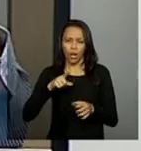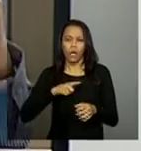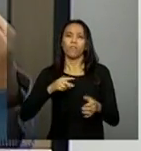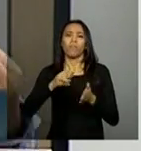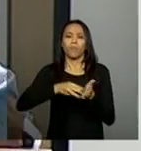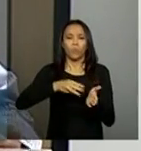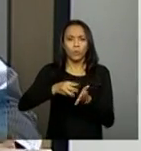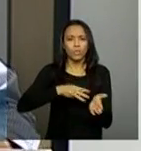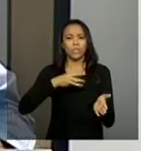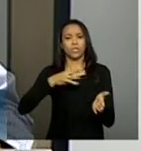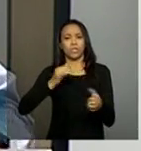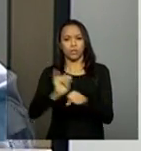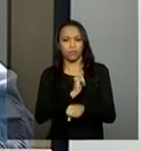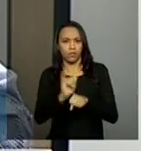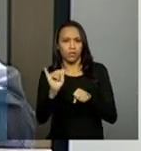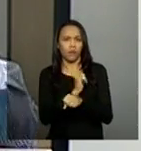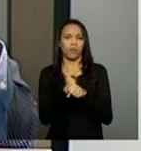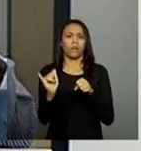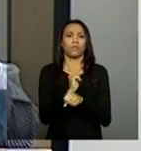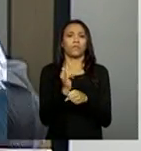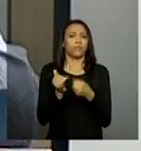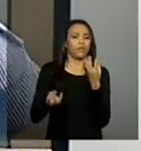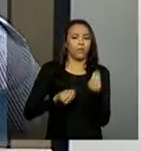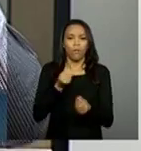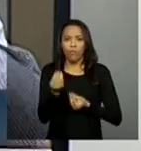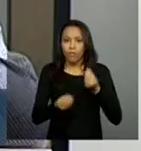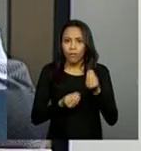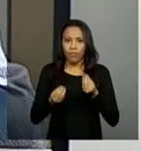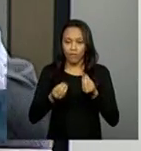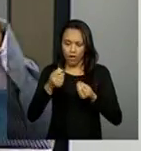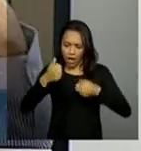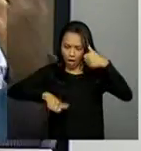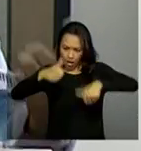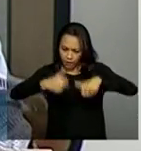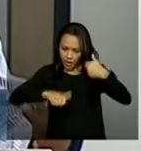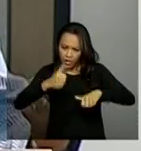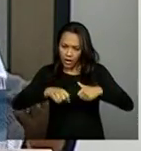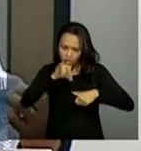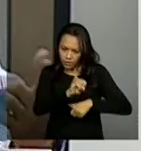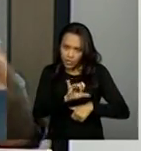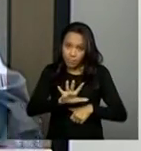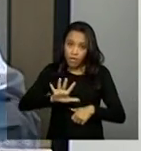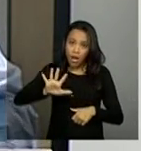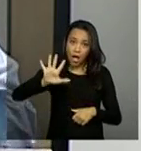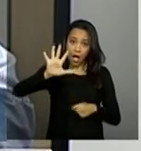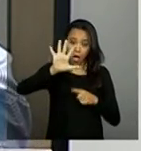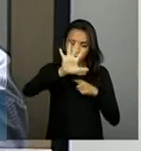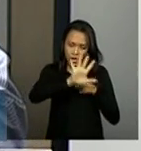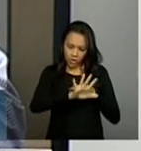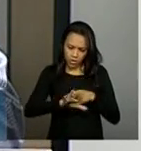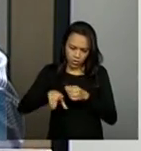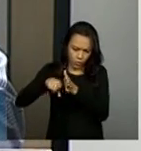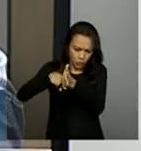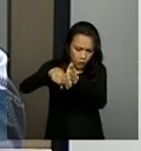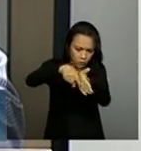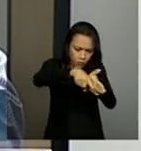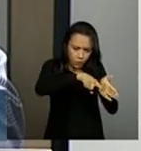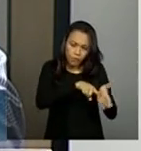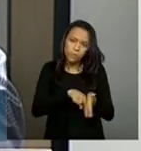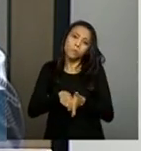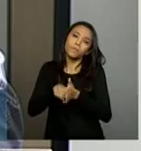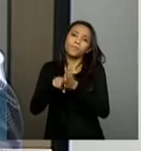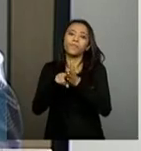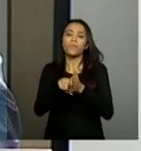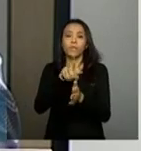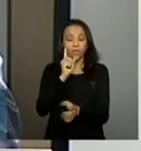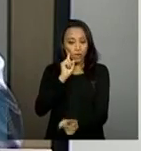foi preciso desenvolver métodos, não só de análise de imagem, mas de análise de tendências. E os achados são